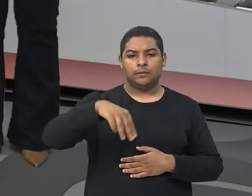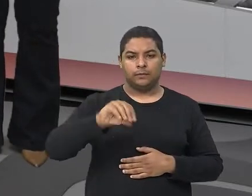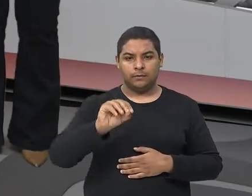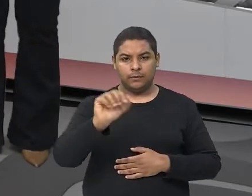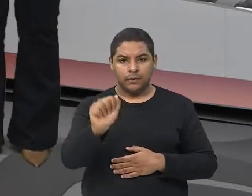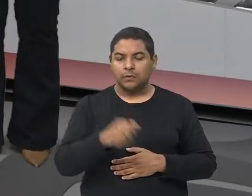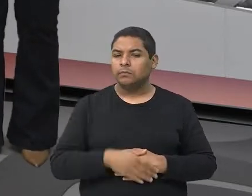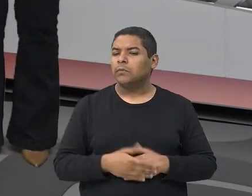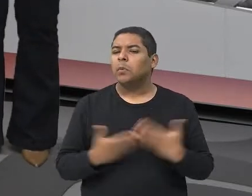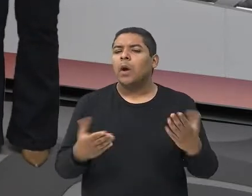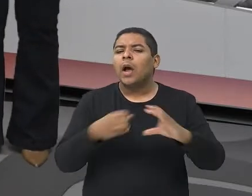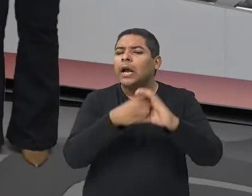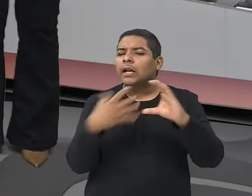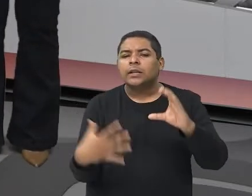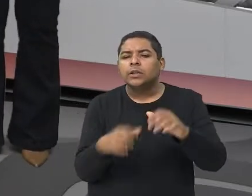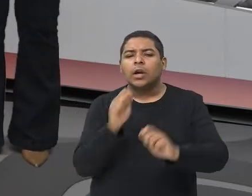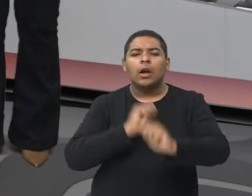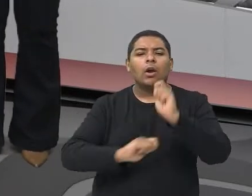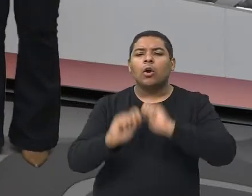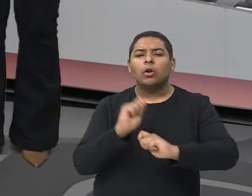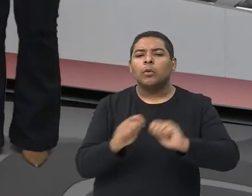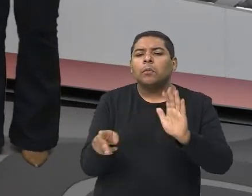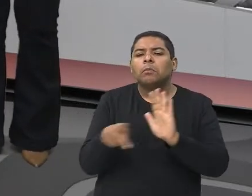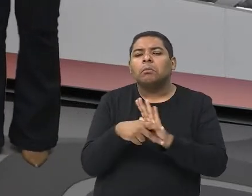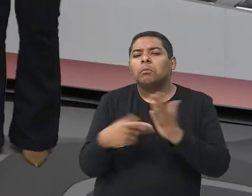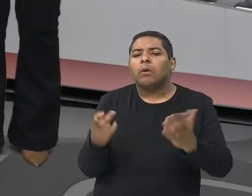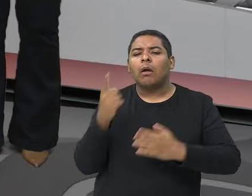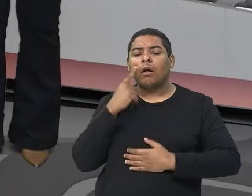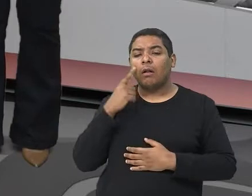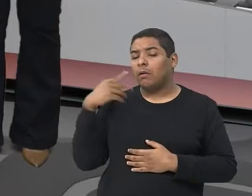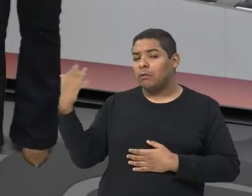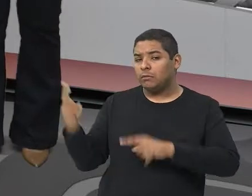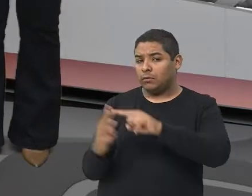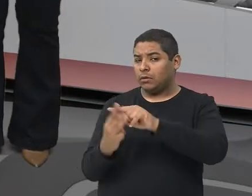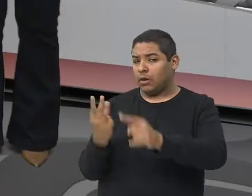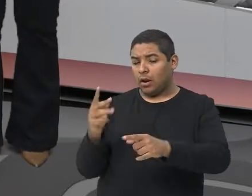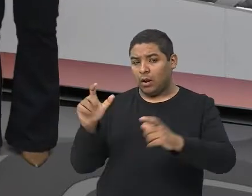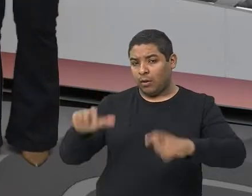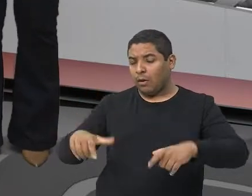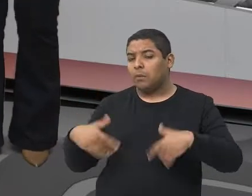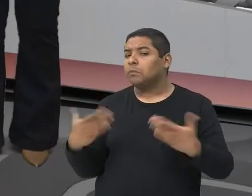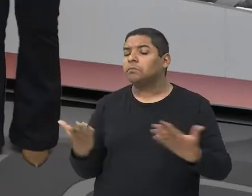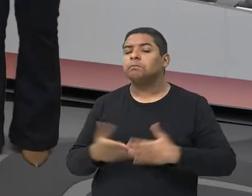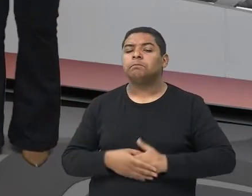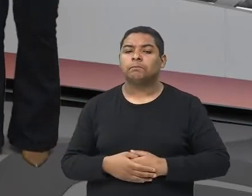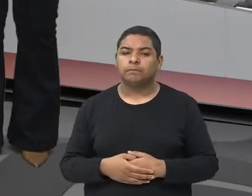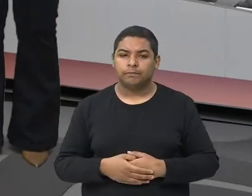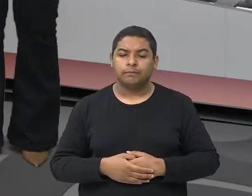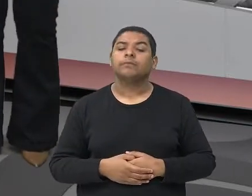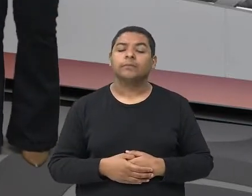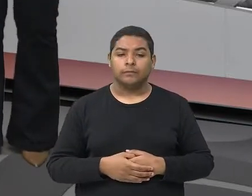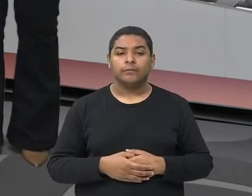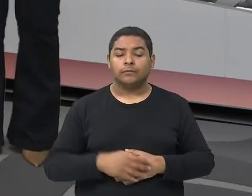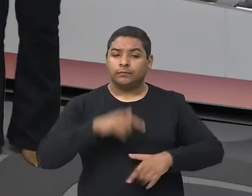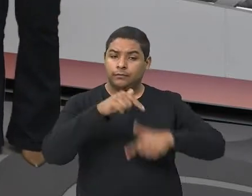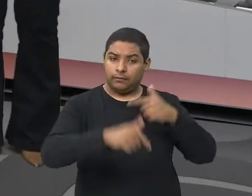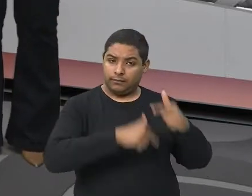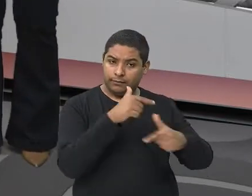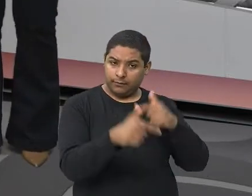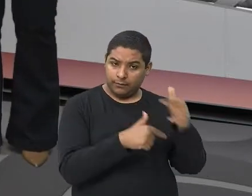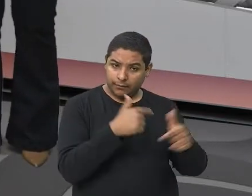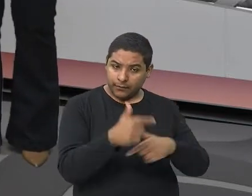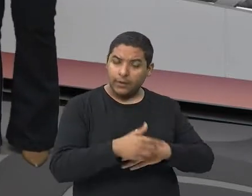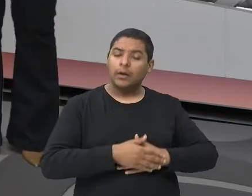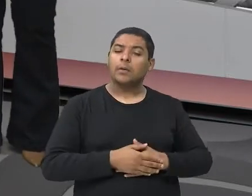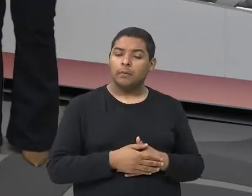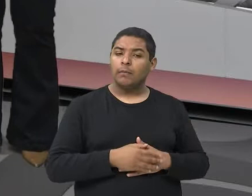econômicas dessa área da Papua Nova Guiné, né, de Fiji e Samoa? A gente vai verificar que as atividades econômicas vão estar